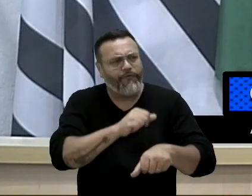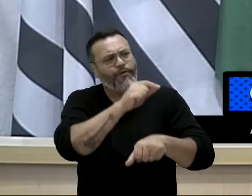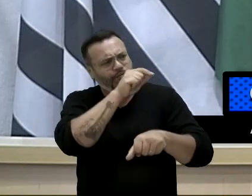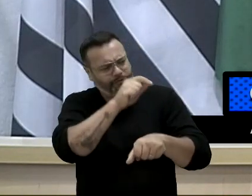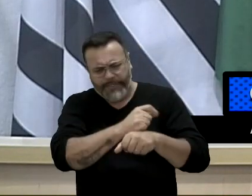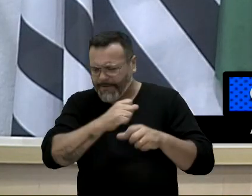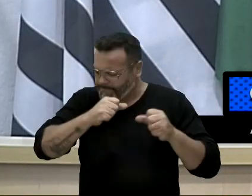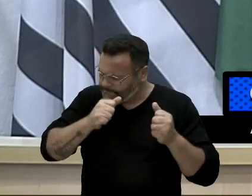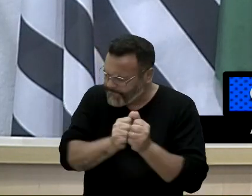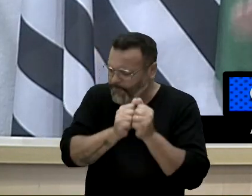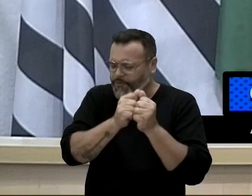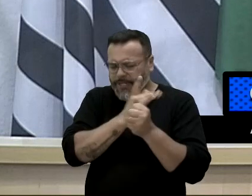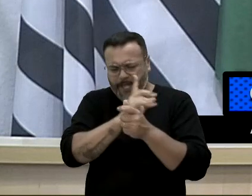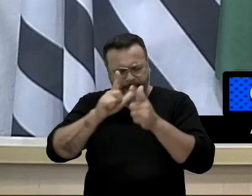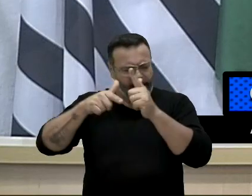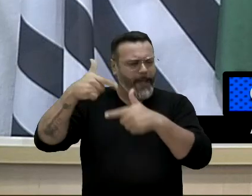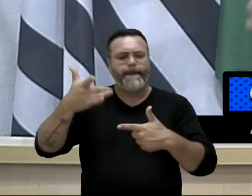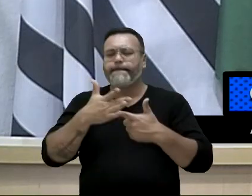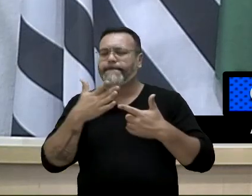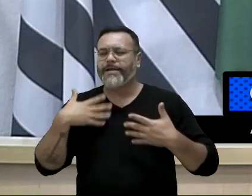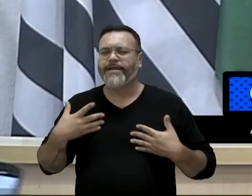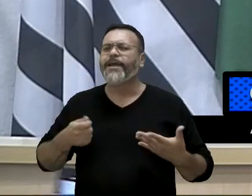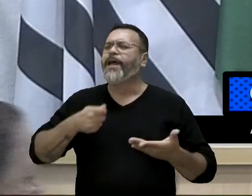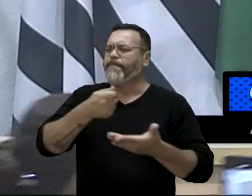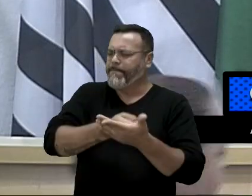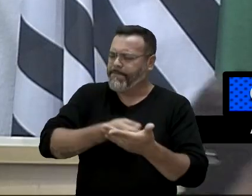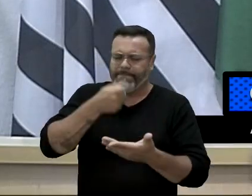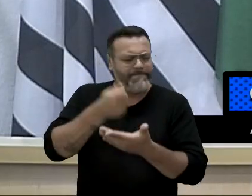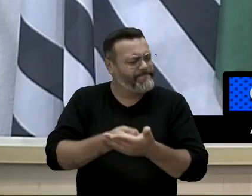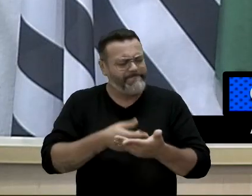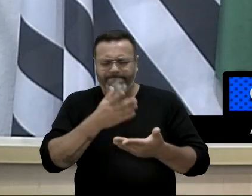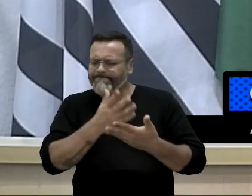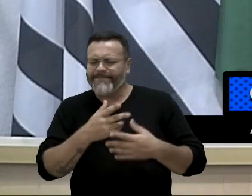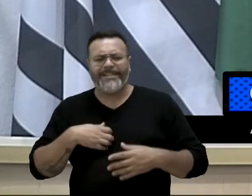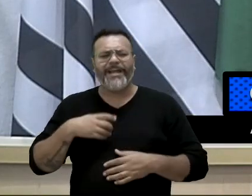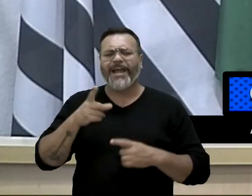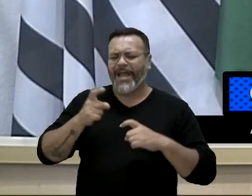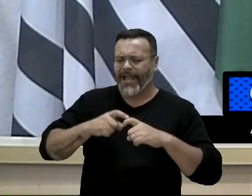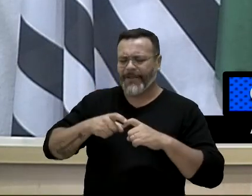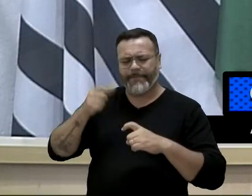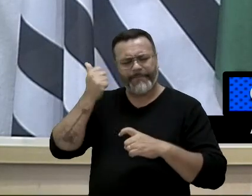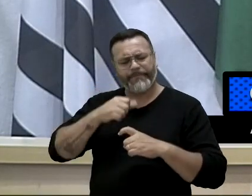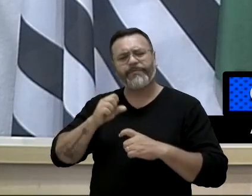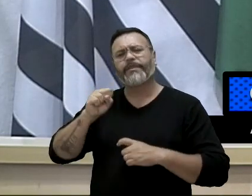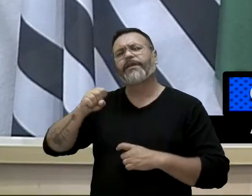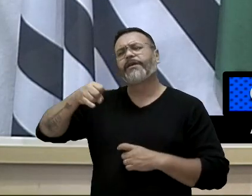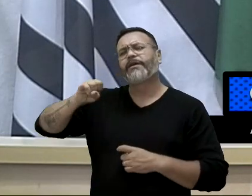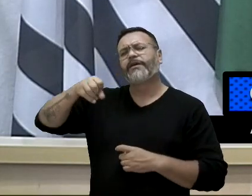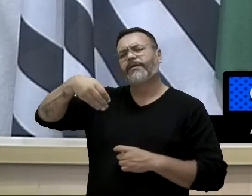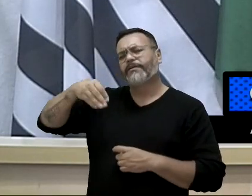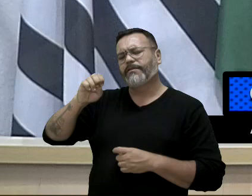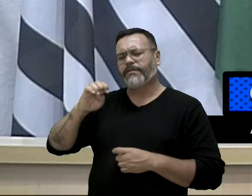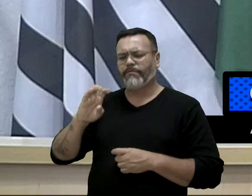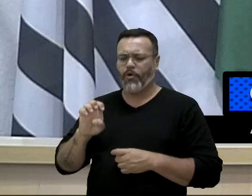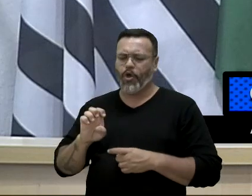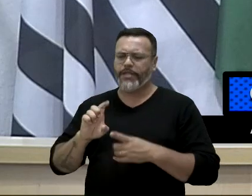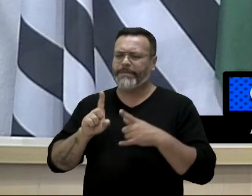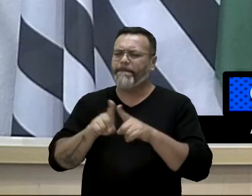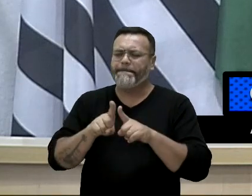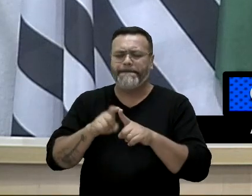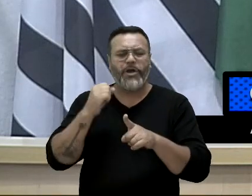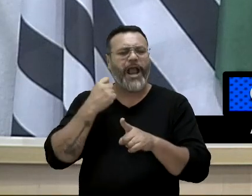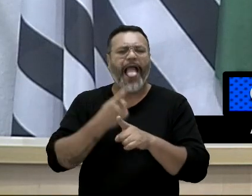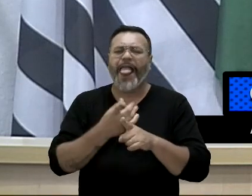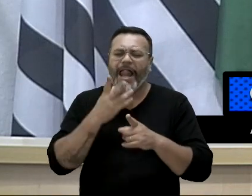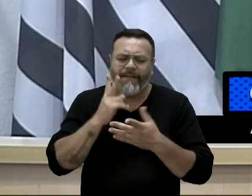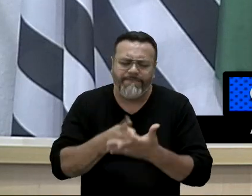grudar nela depois daquilo. Eu atormento a doutora Simone e eu quero falar dela porque ela é incansável mesmo na